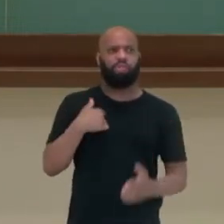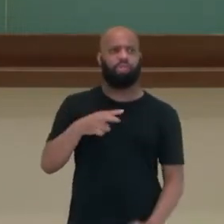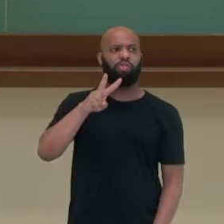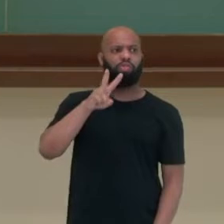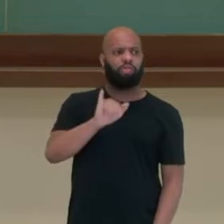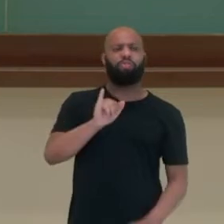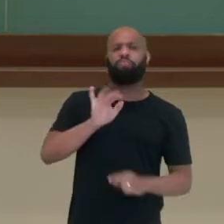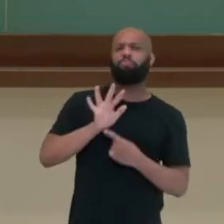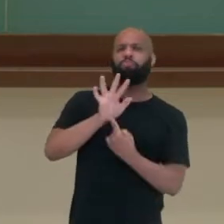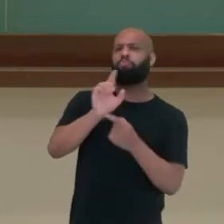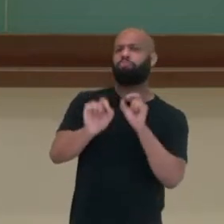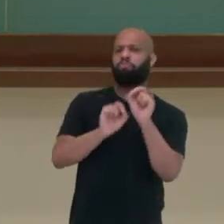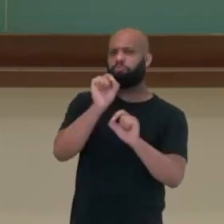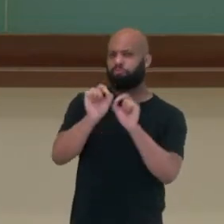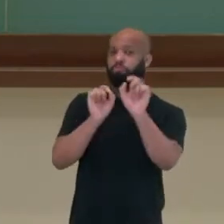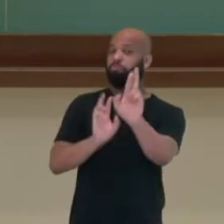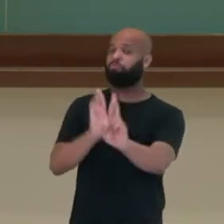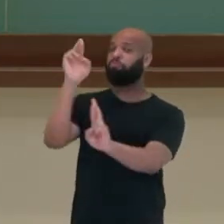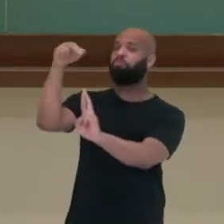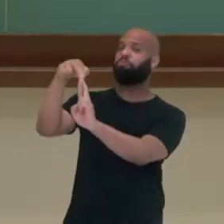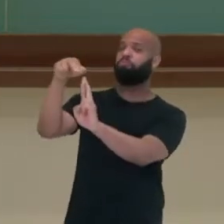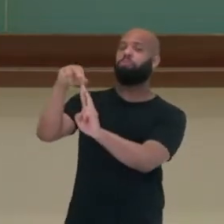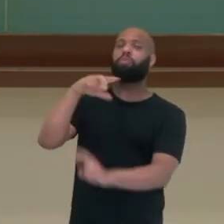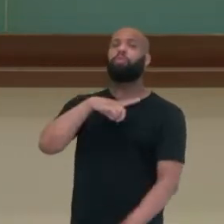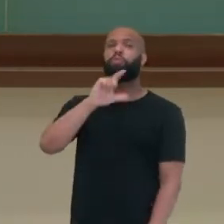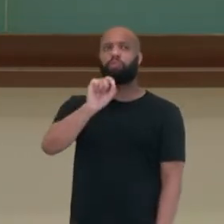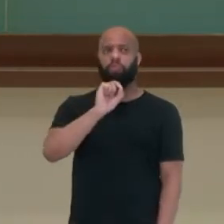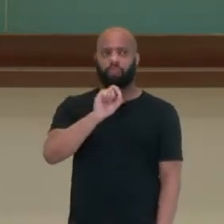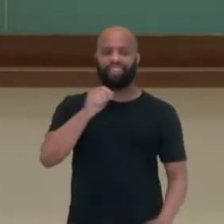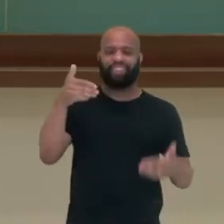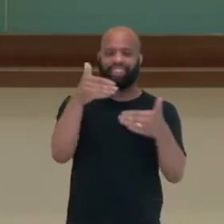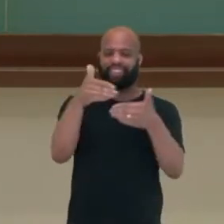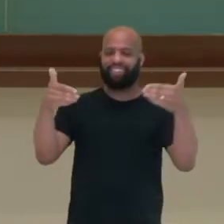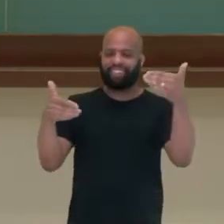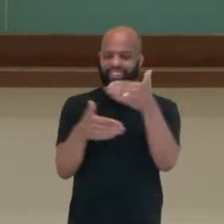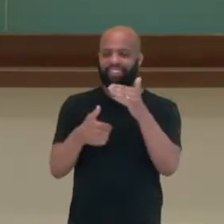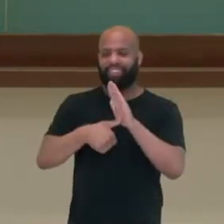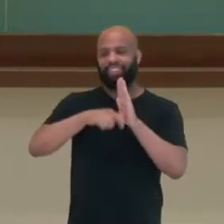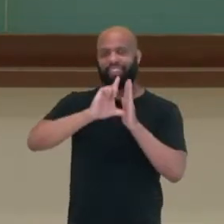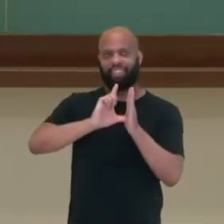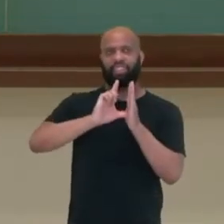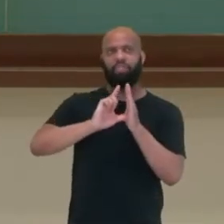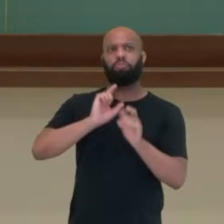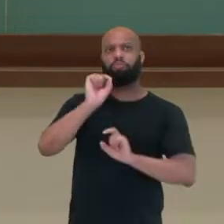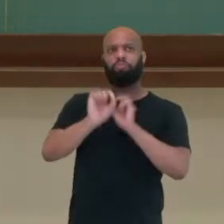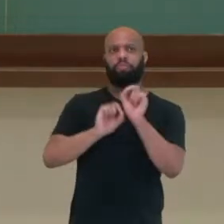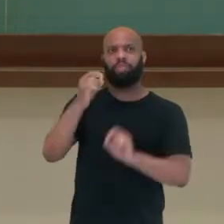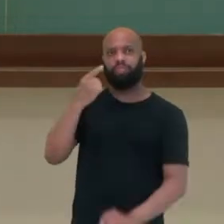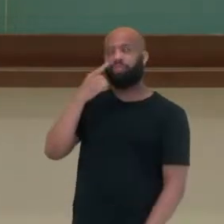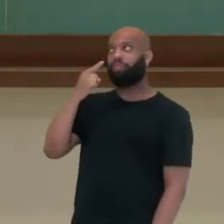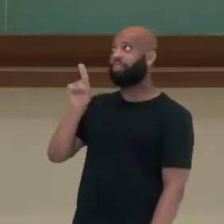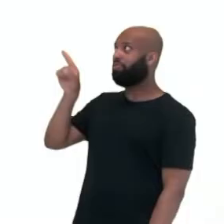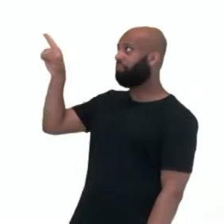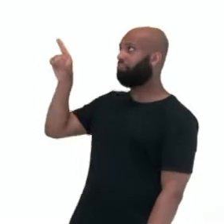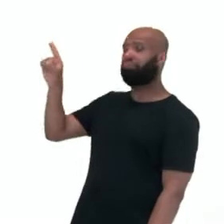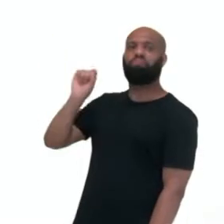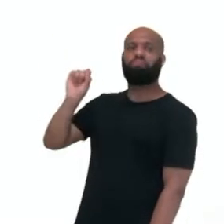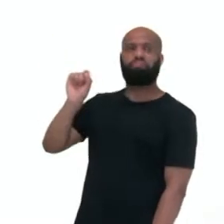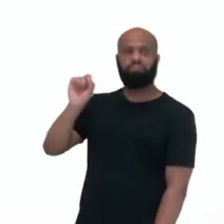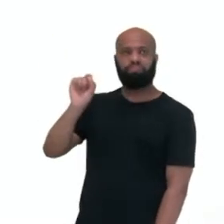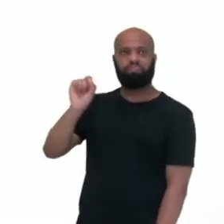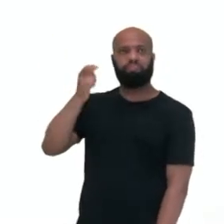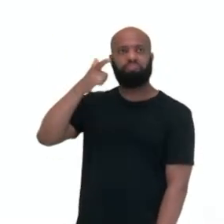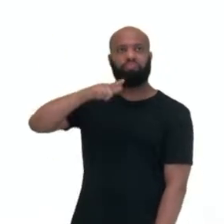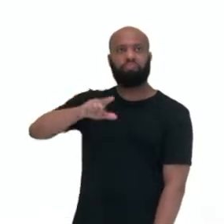uma referência aqui. No slide anterior, esse que eu acabei de voltar, observe que aqui aparece, se